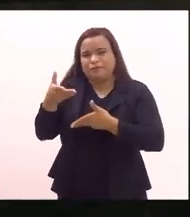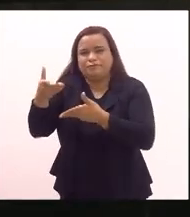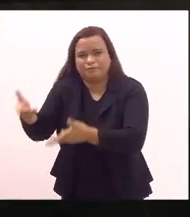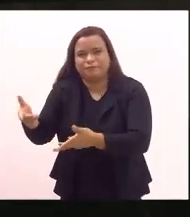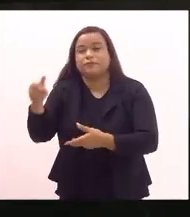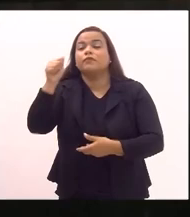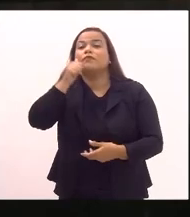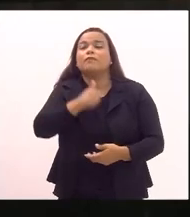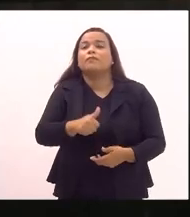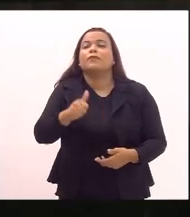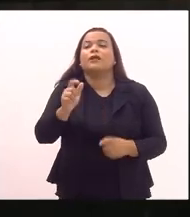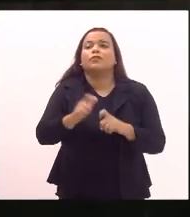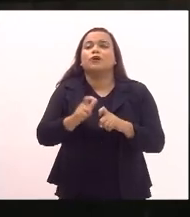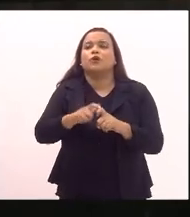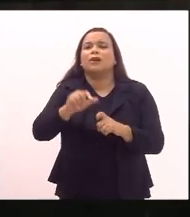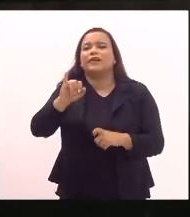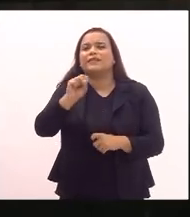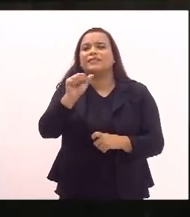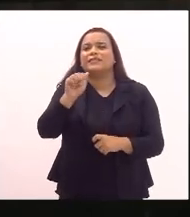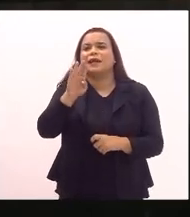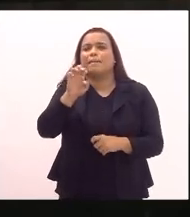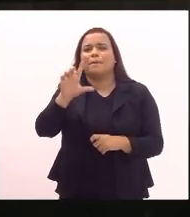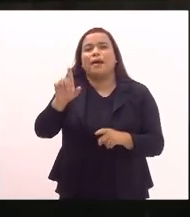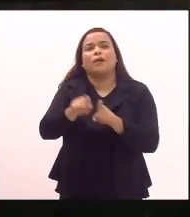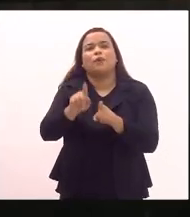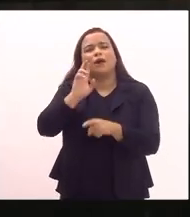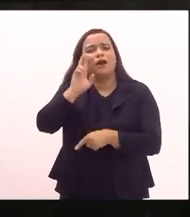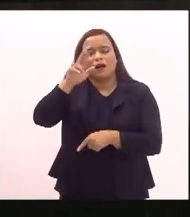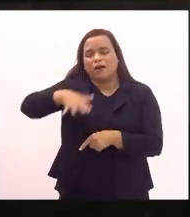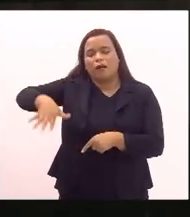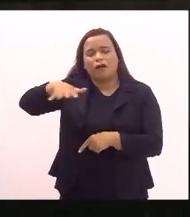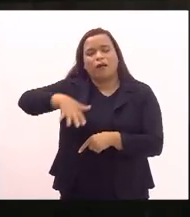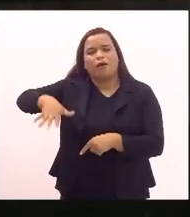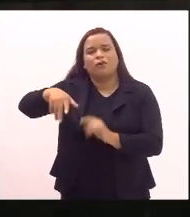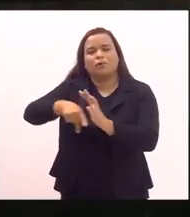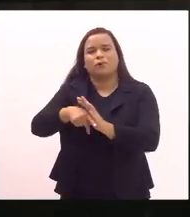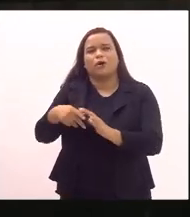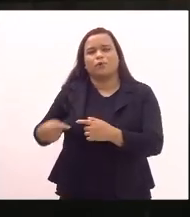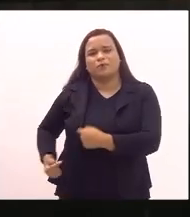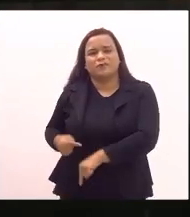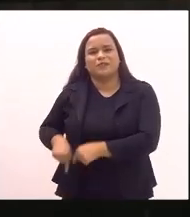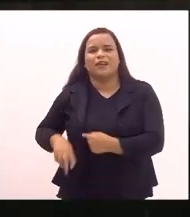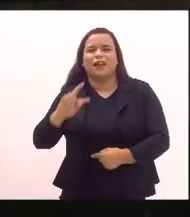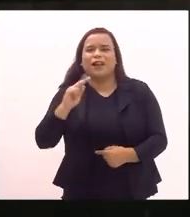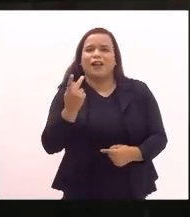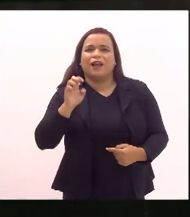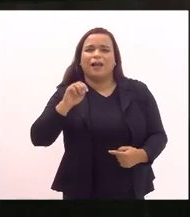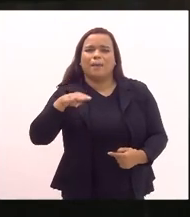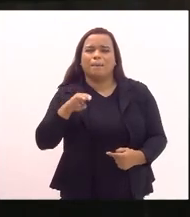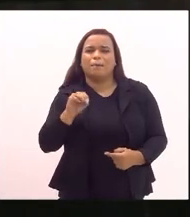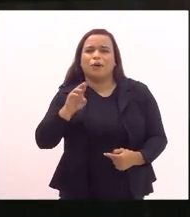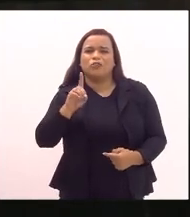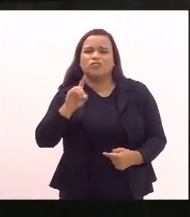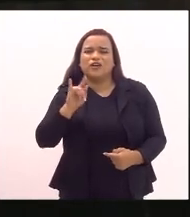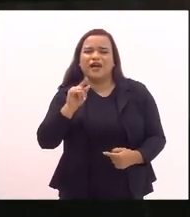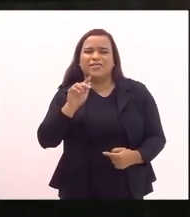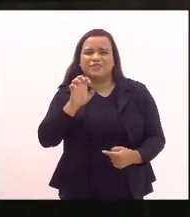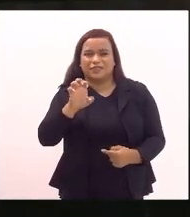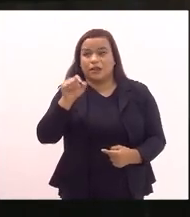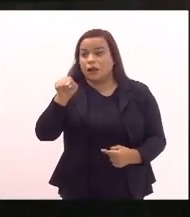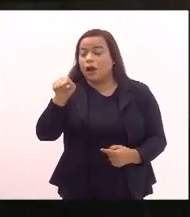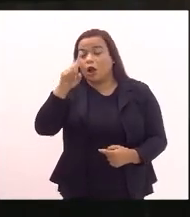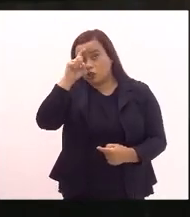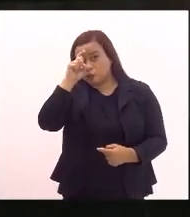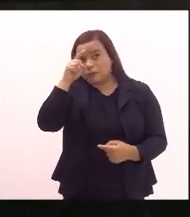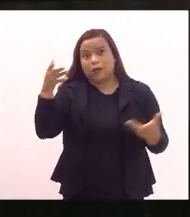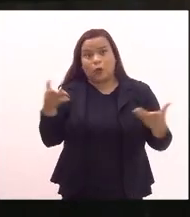Isabel que ela é responsável pela área de hemodiálise e é um hospital hoje que é